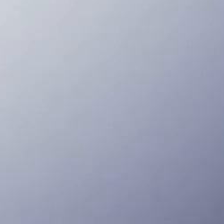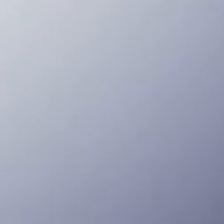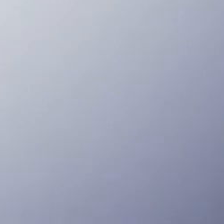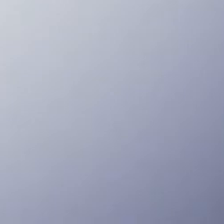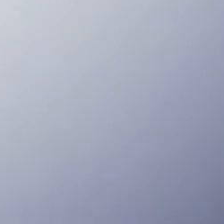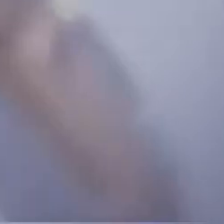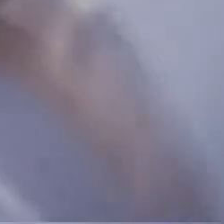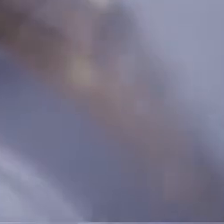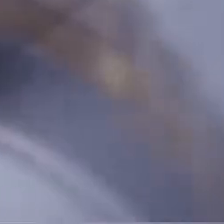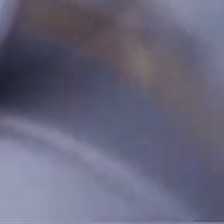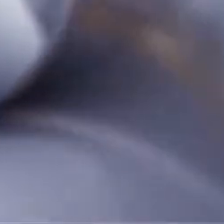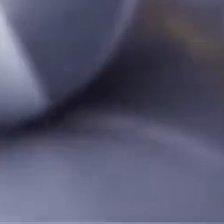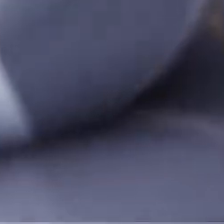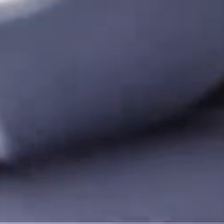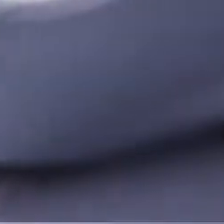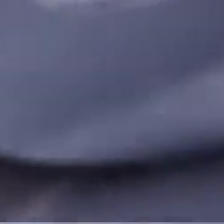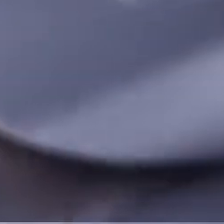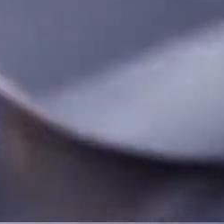aí